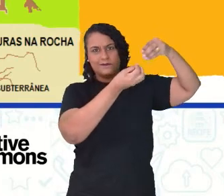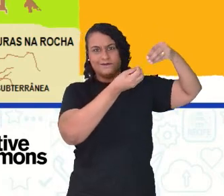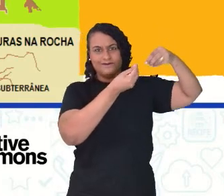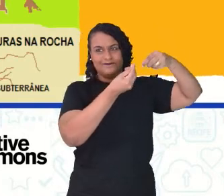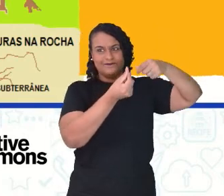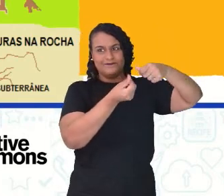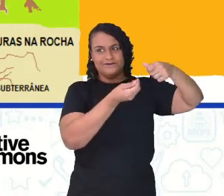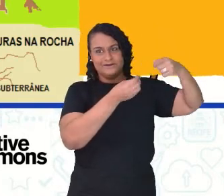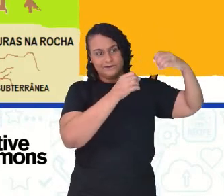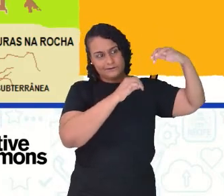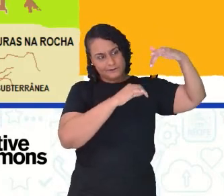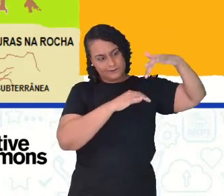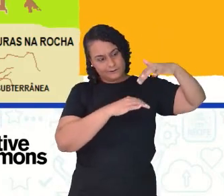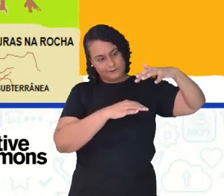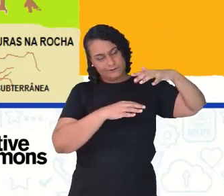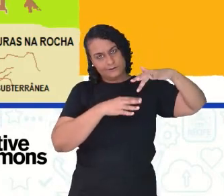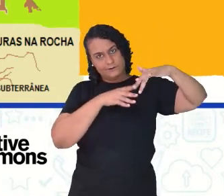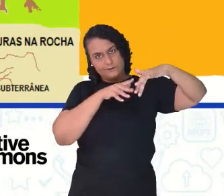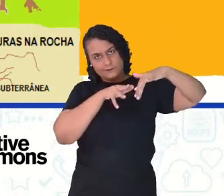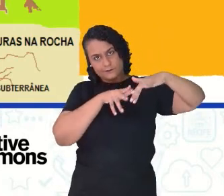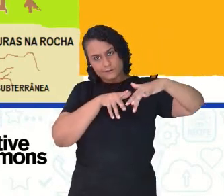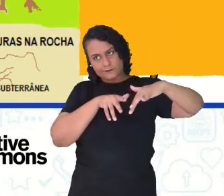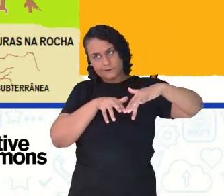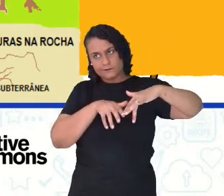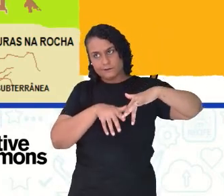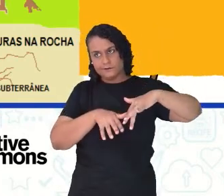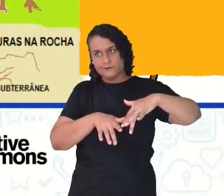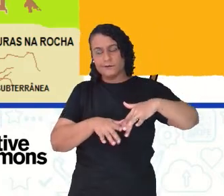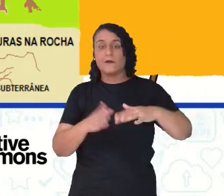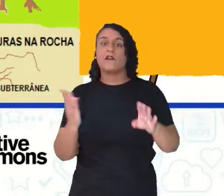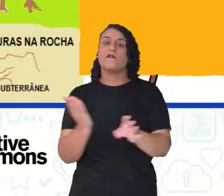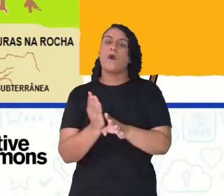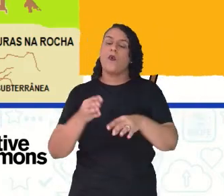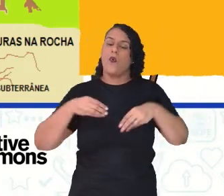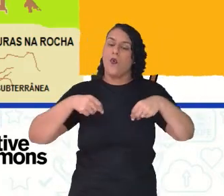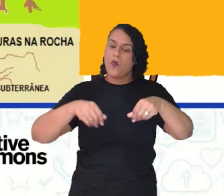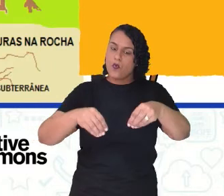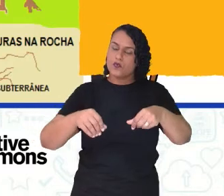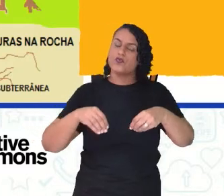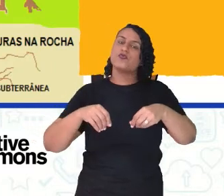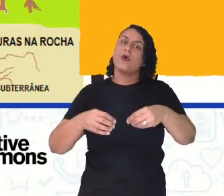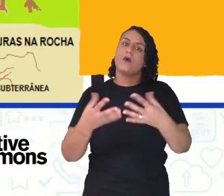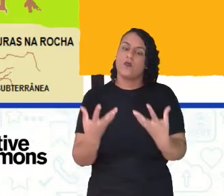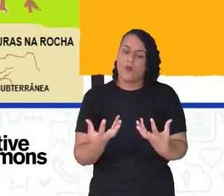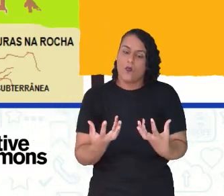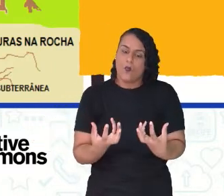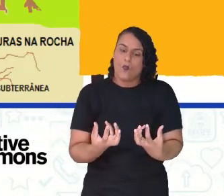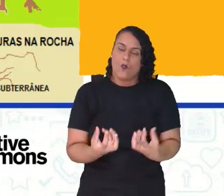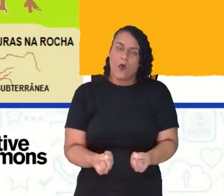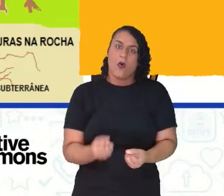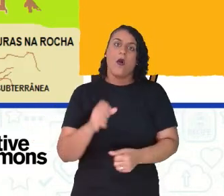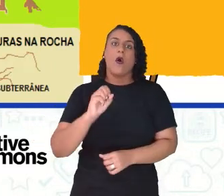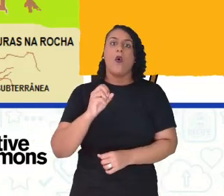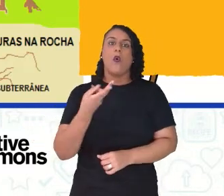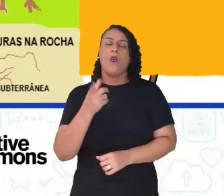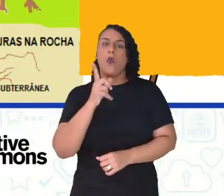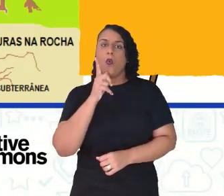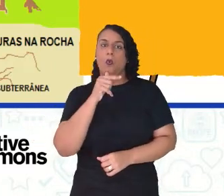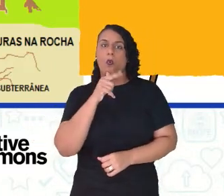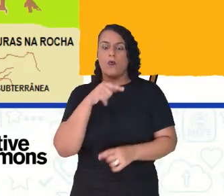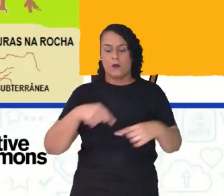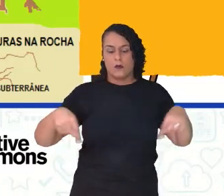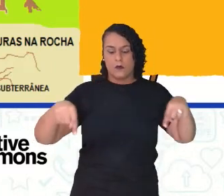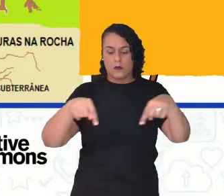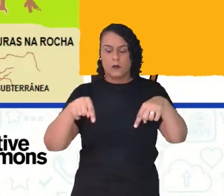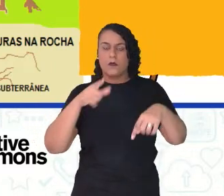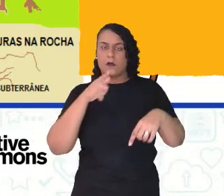vai começar a escoar. E quando escoar, vai encontrar o solo, vai se infiltrar, vai aumentar o volume de rios, de